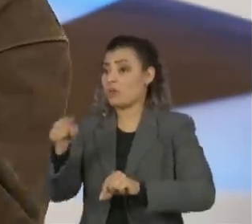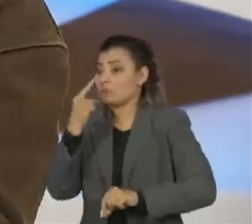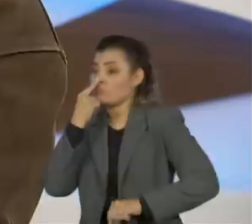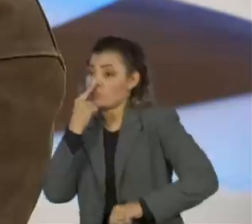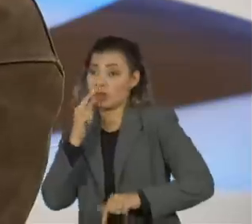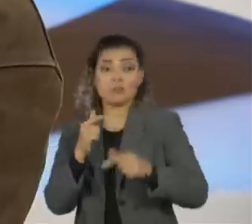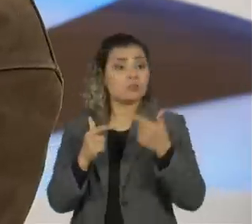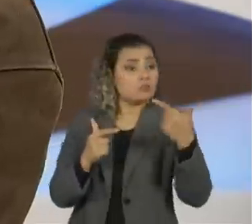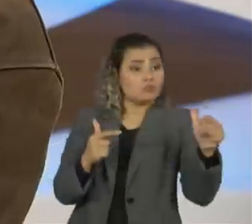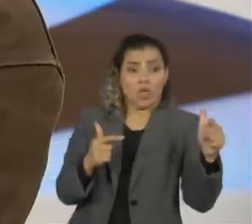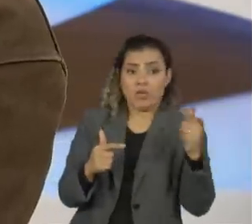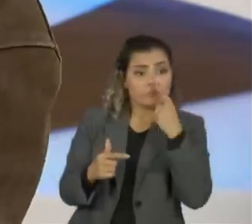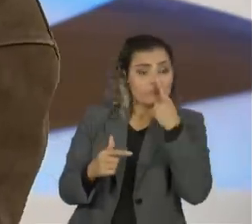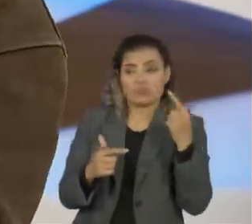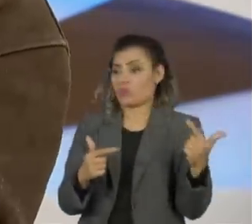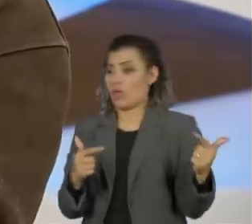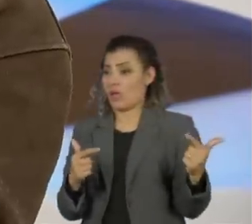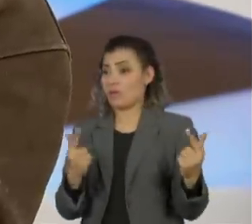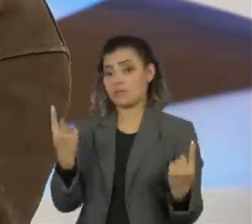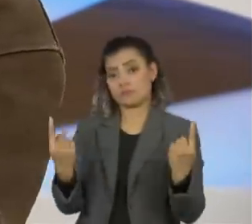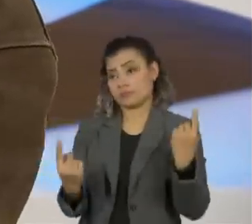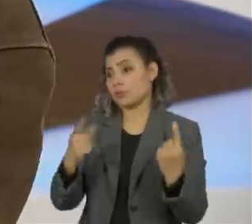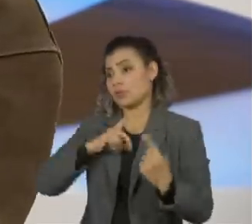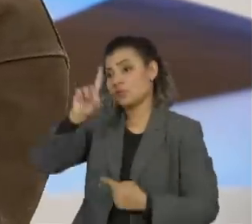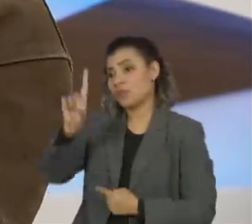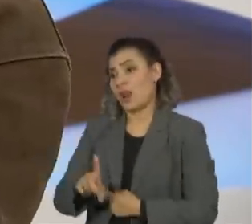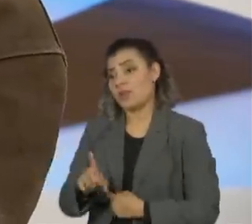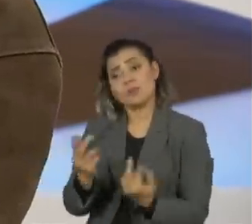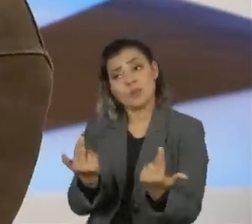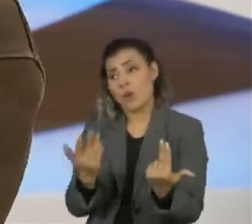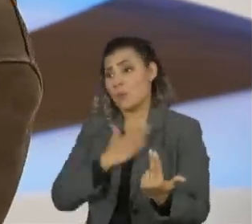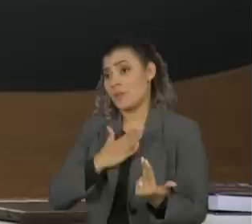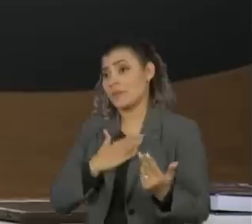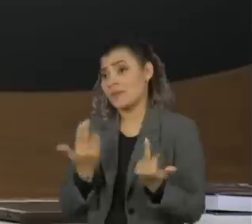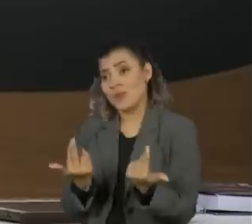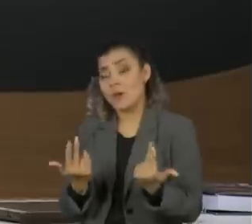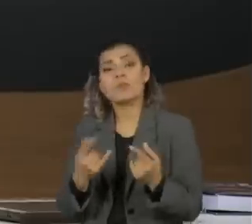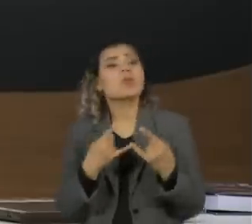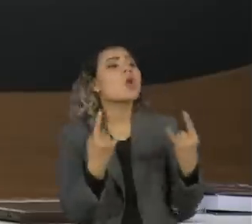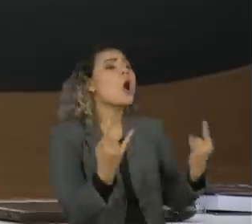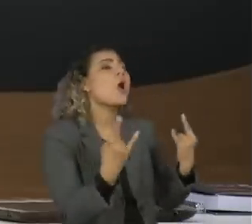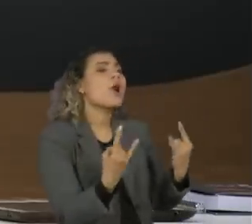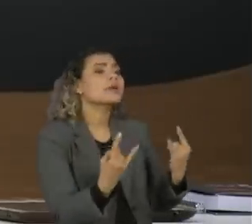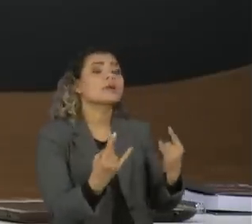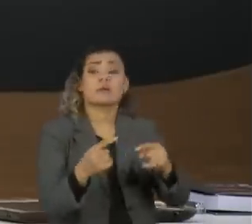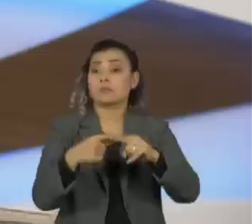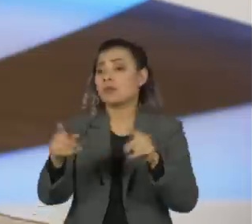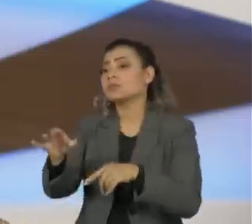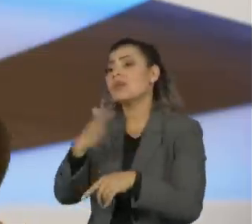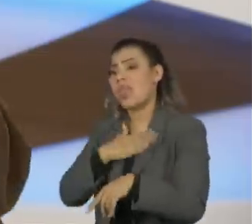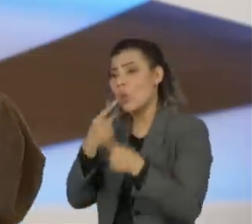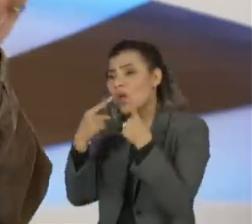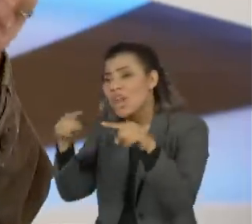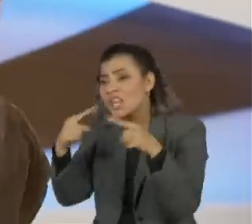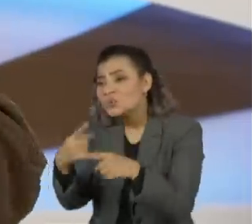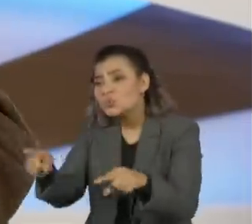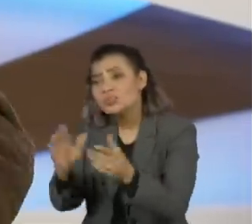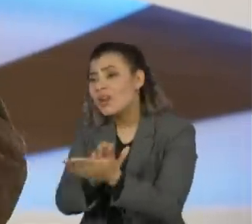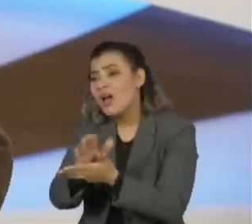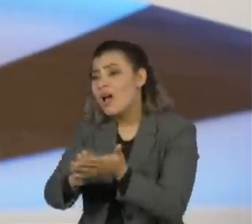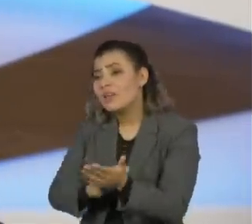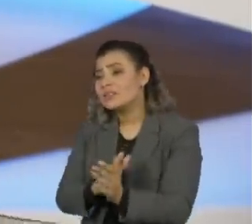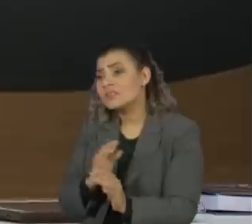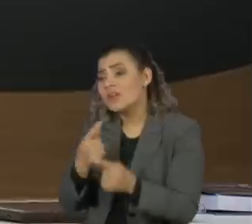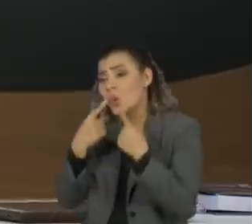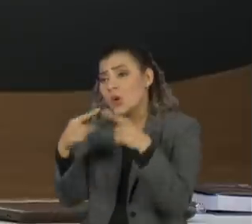você vai gostar de uma coisa, você vai gostar de outra, você tem todo esse direito. É a mesma coisa comigo. E no rock, Lobão? Eu não estou aqui como um crítico, eu não sou crítico musical, eu simplesmente faço... E no